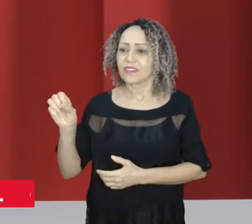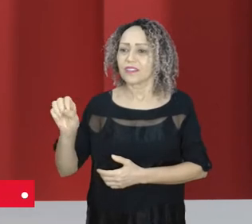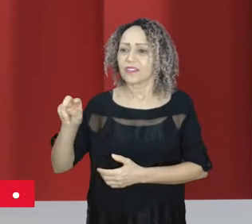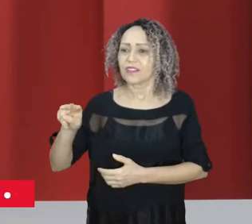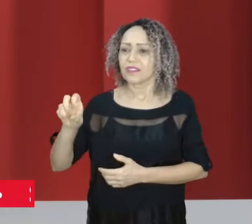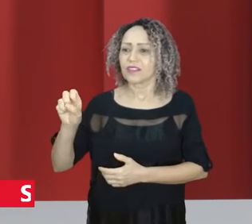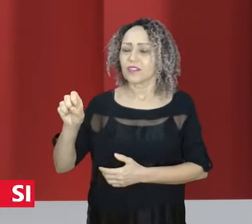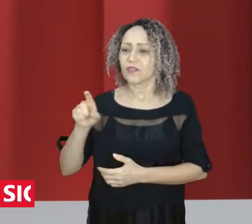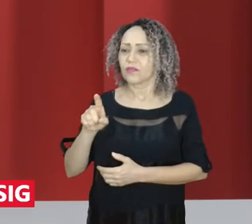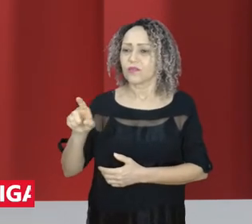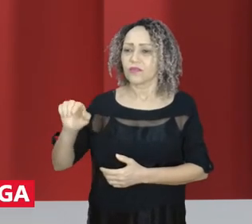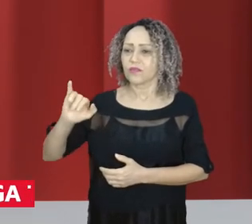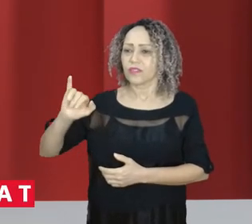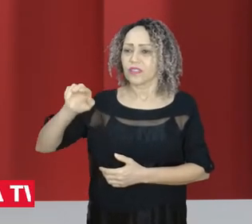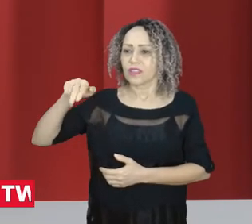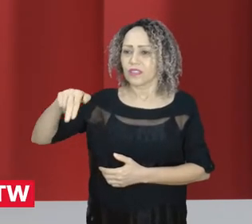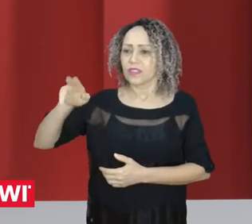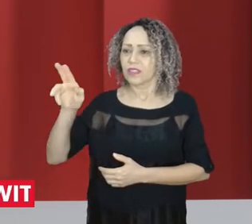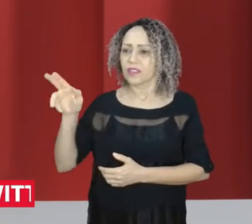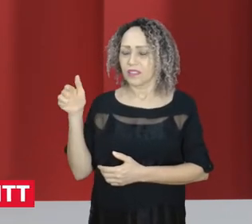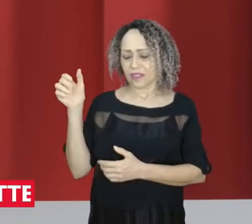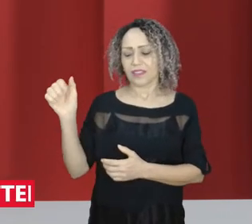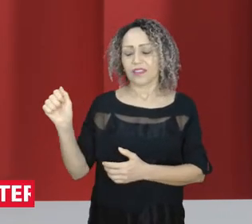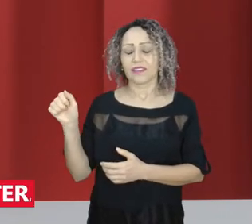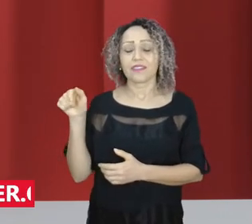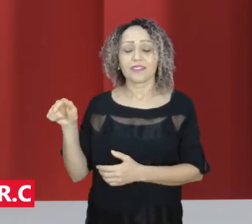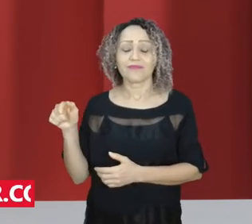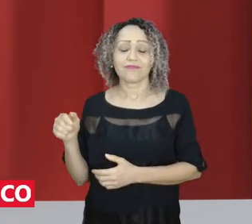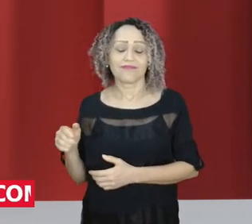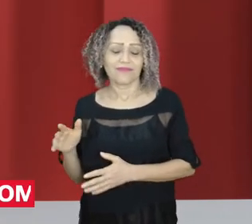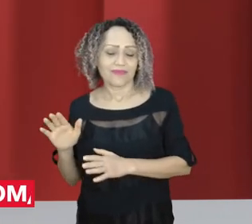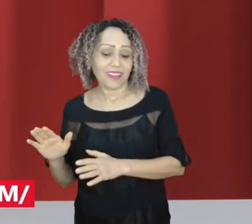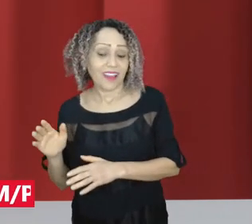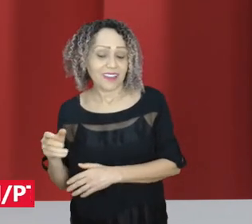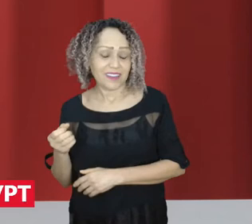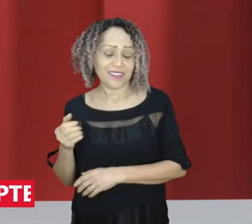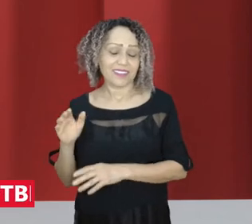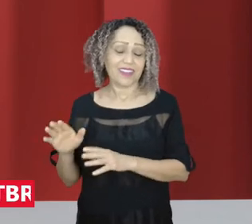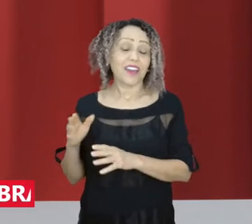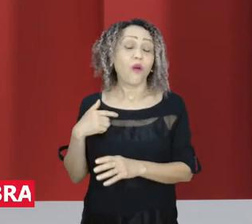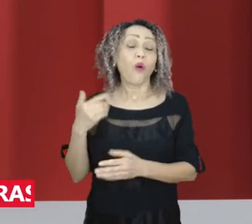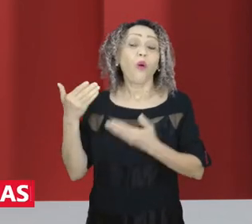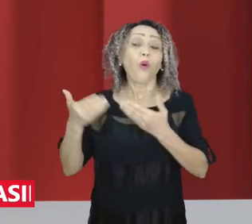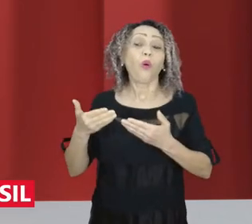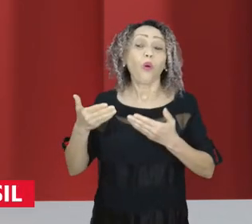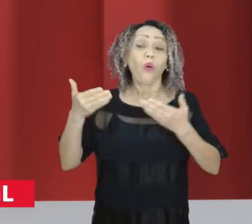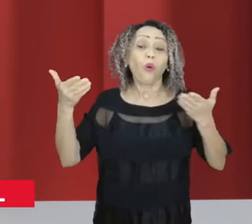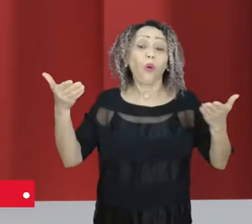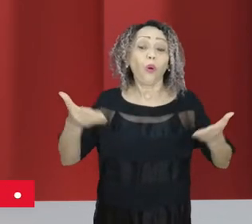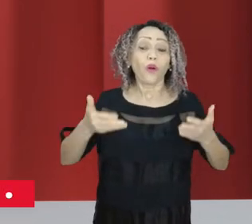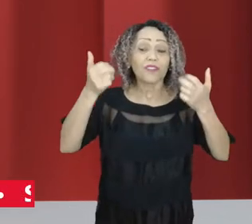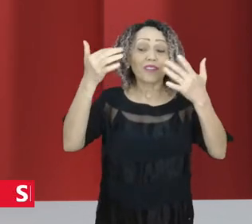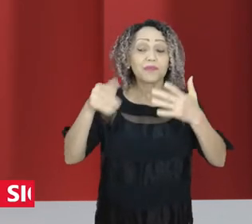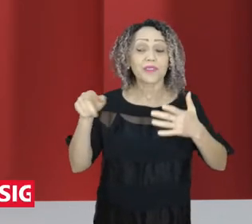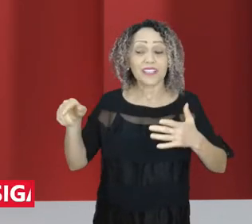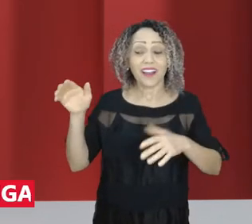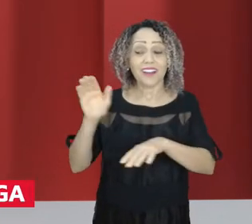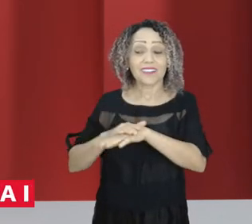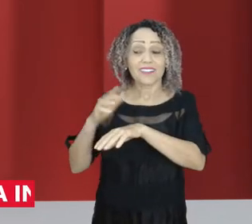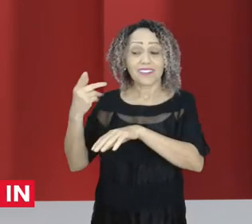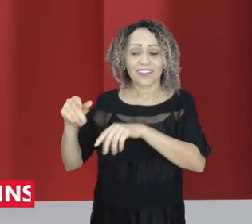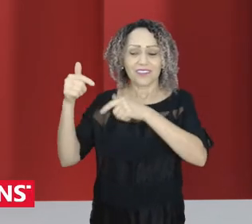Hoje eu vou falar aqui sobre o seu trabalho lá de virar voto, de conversar com as pessoas de manhã cedinho aí em